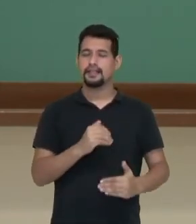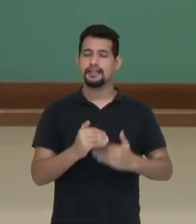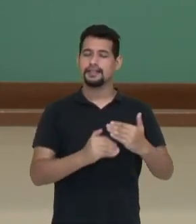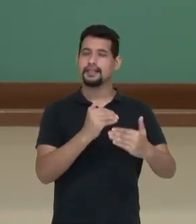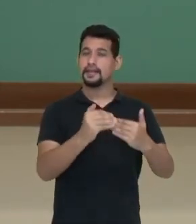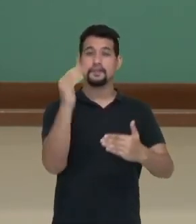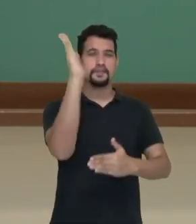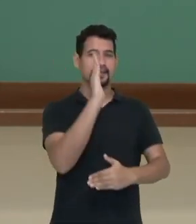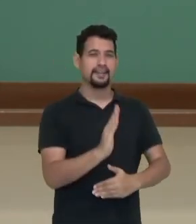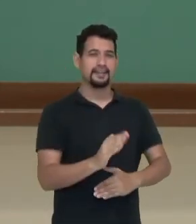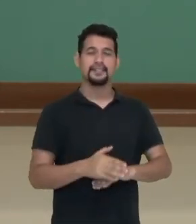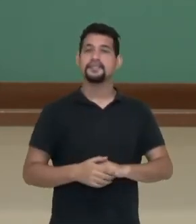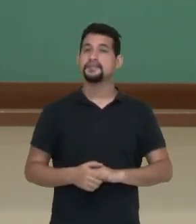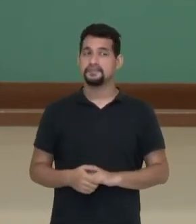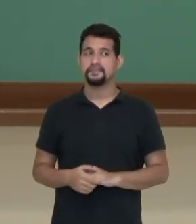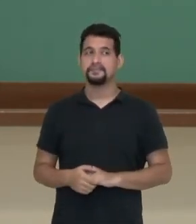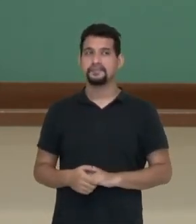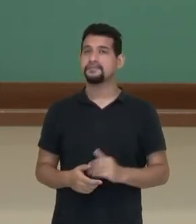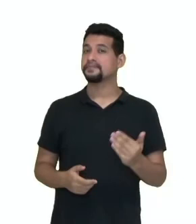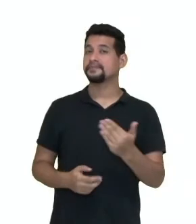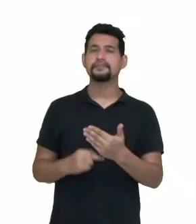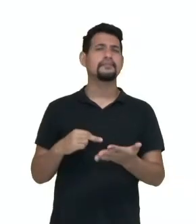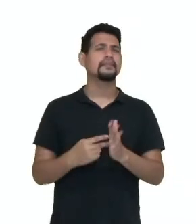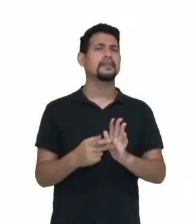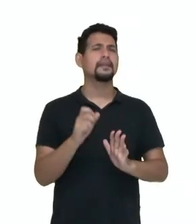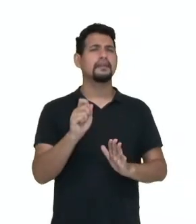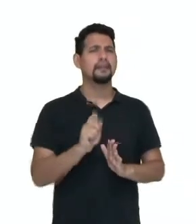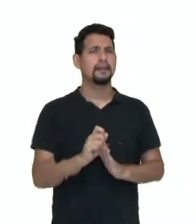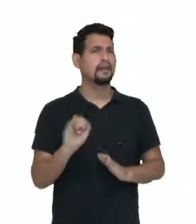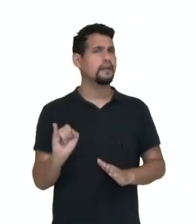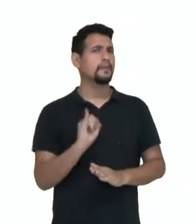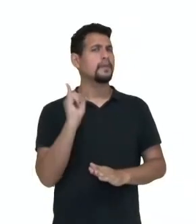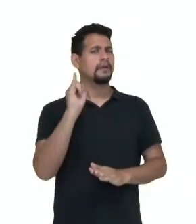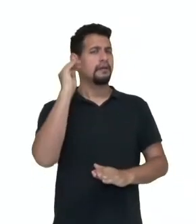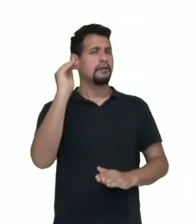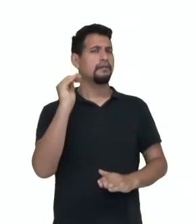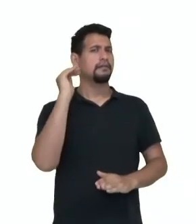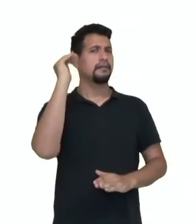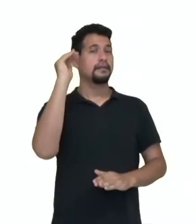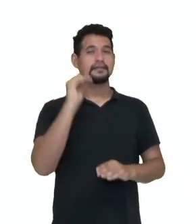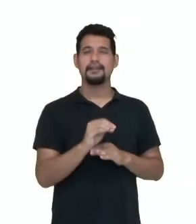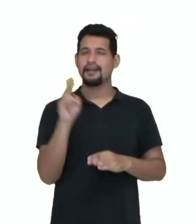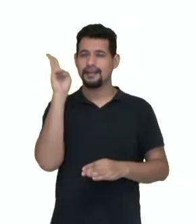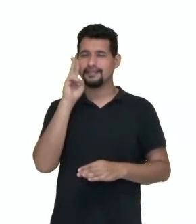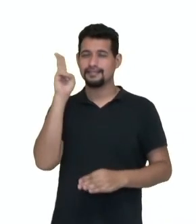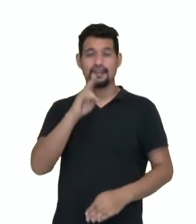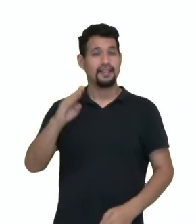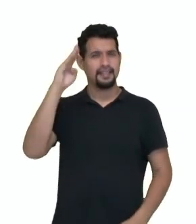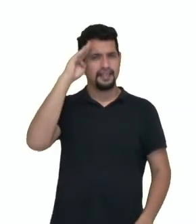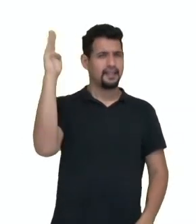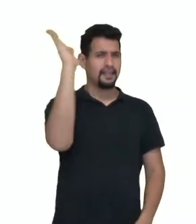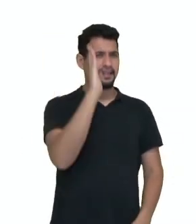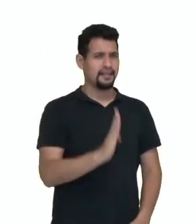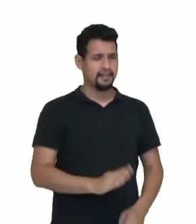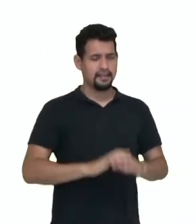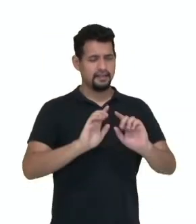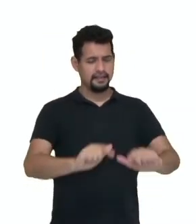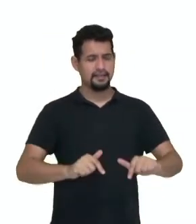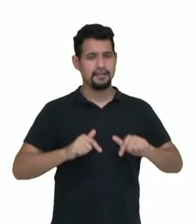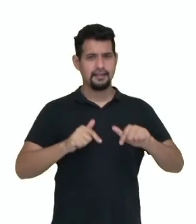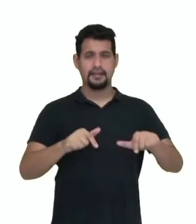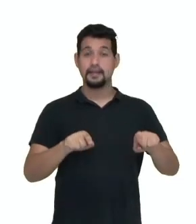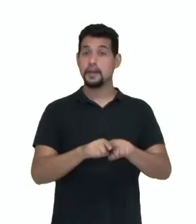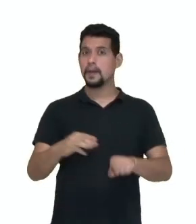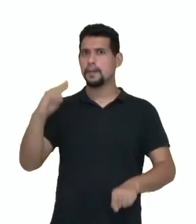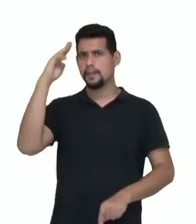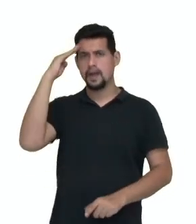Expedicionária Brasileira. Então, isso aí foi de fundamental importância para a história do Exército Brasileiro. Foi uma grande atuação militar e foi